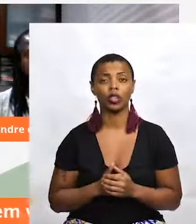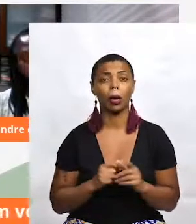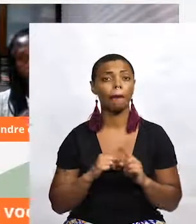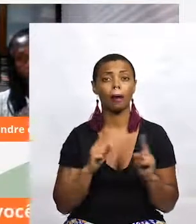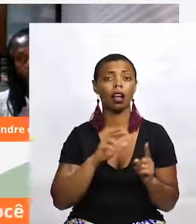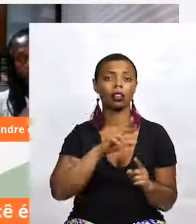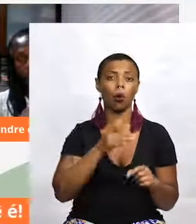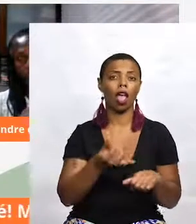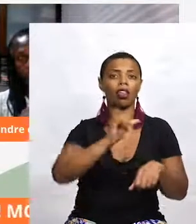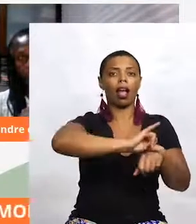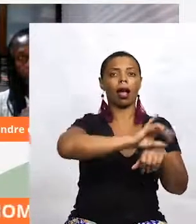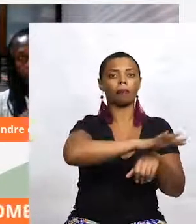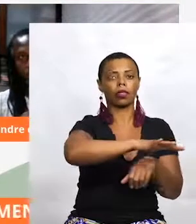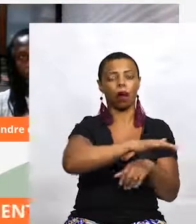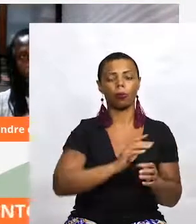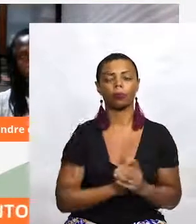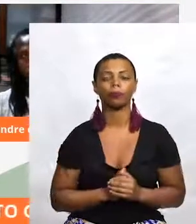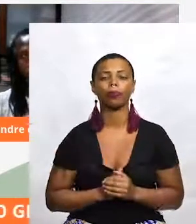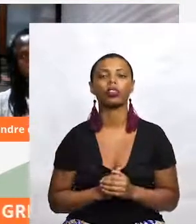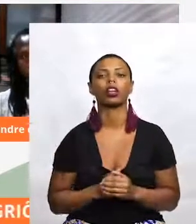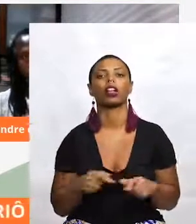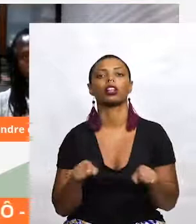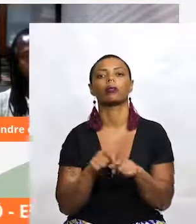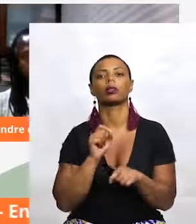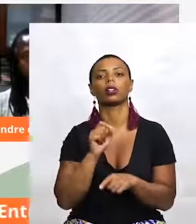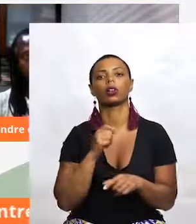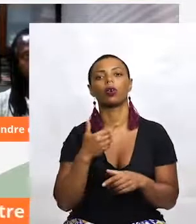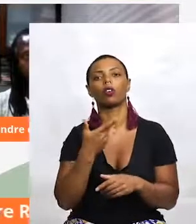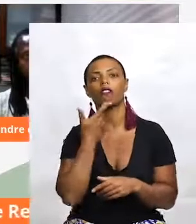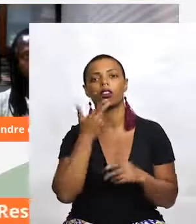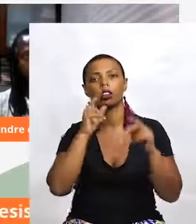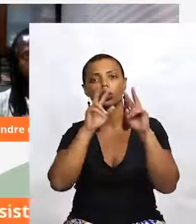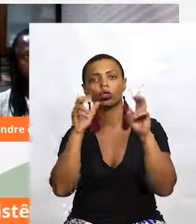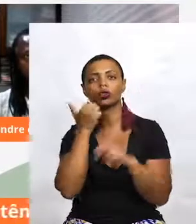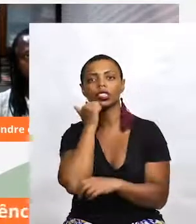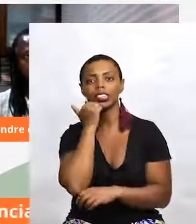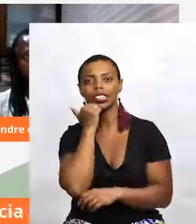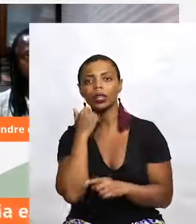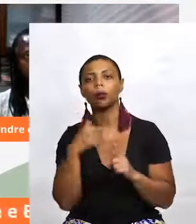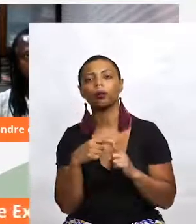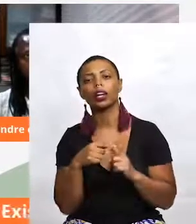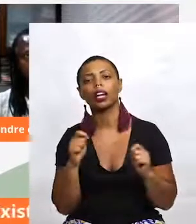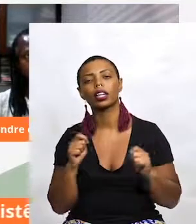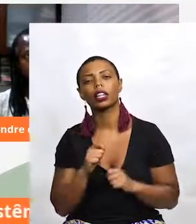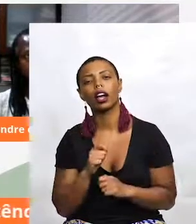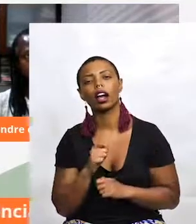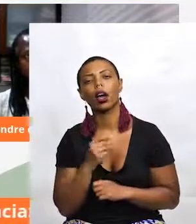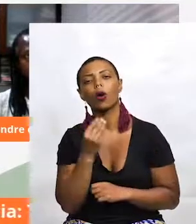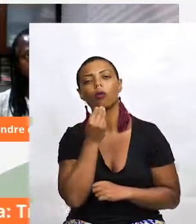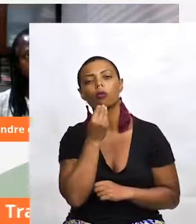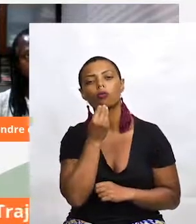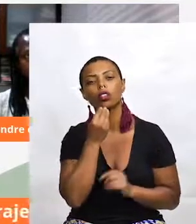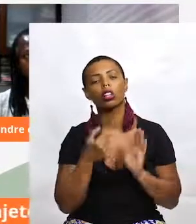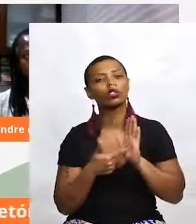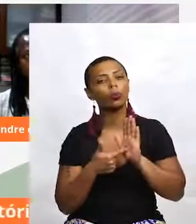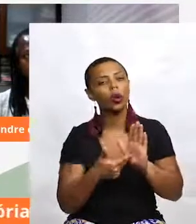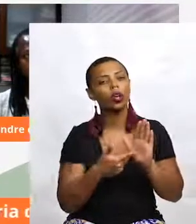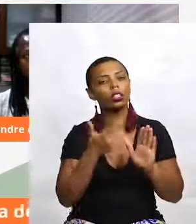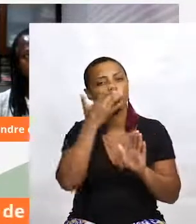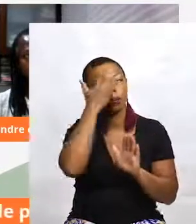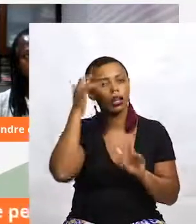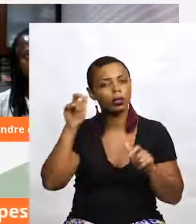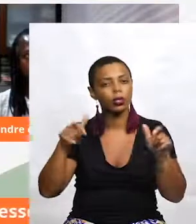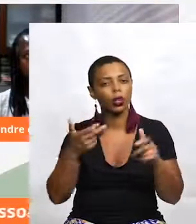outra coisa, isso leva também a uma valorização da ciência, né? Porque você tem a oportunidade de mostrar para as pessoas... Né, a